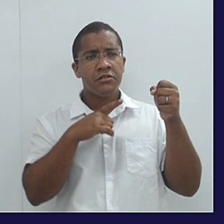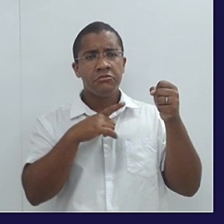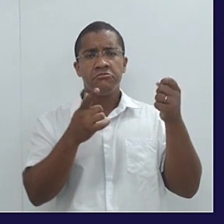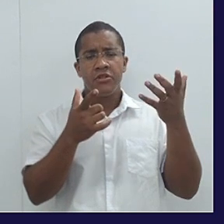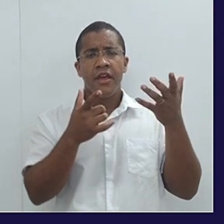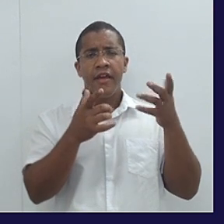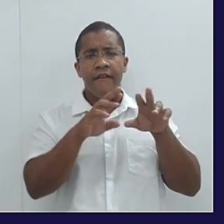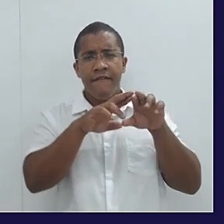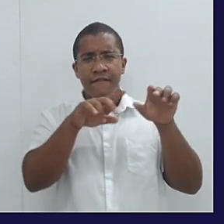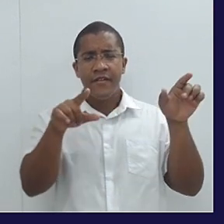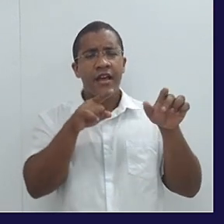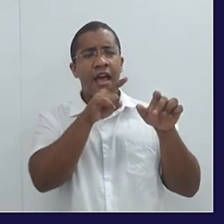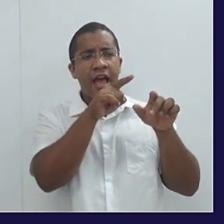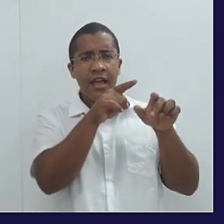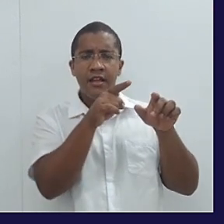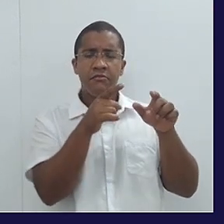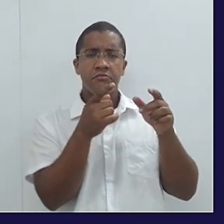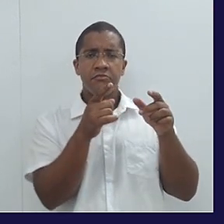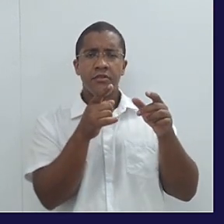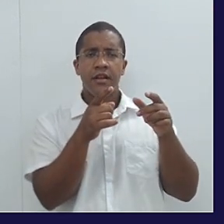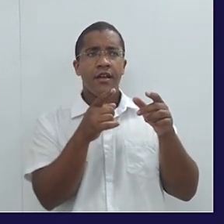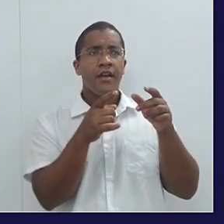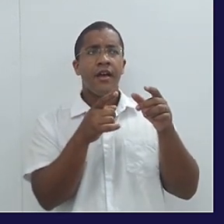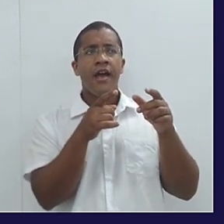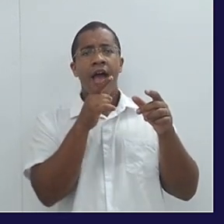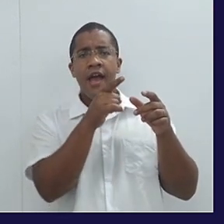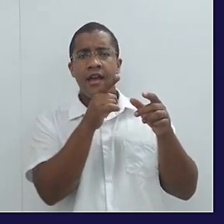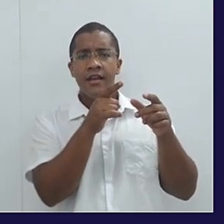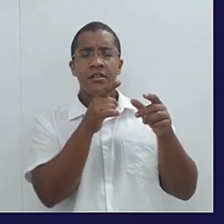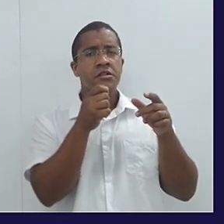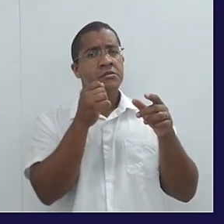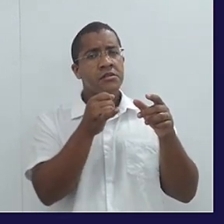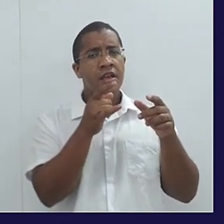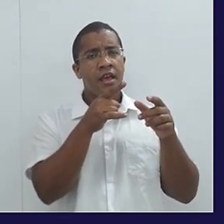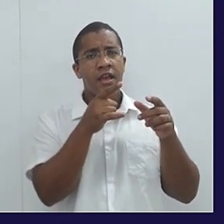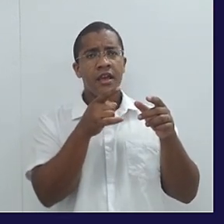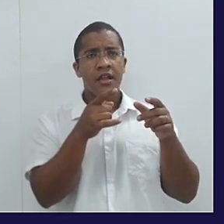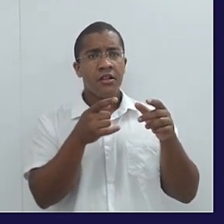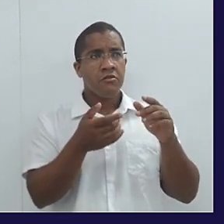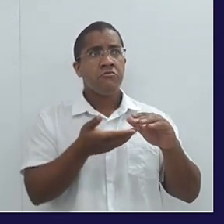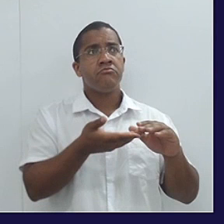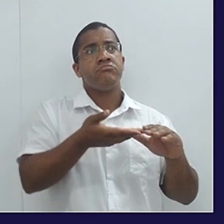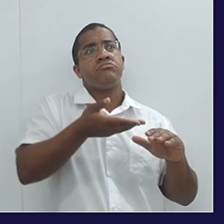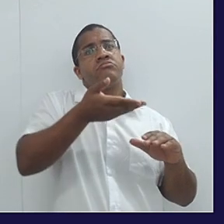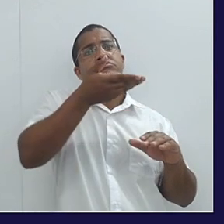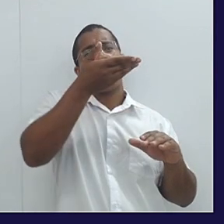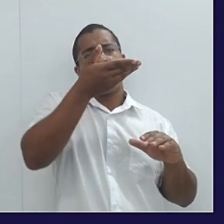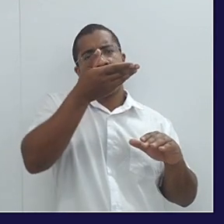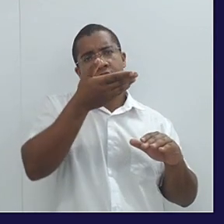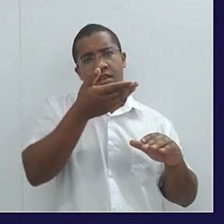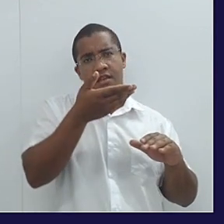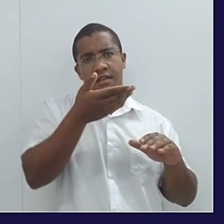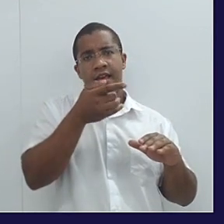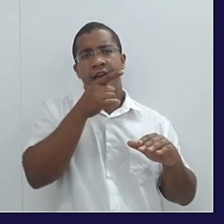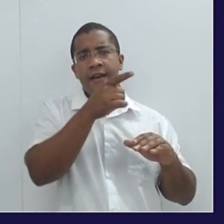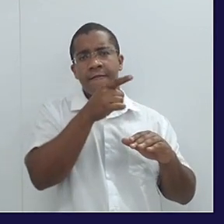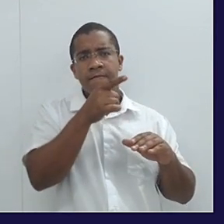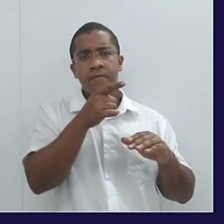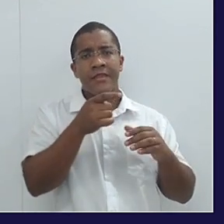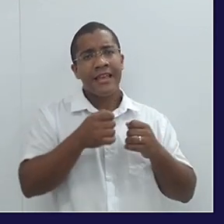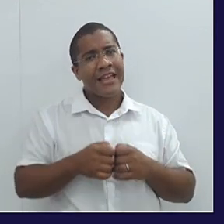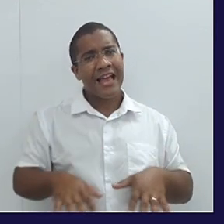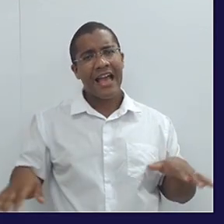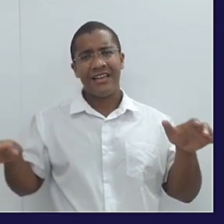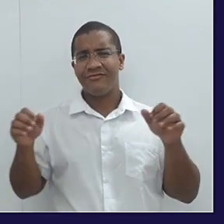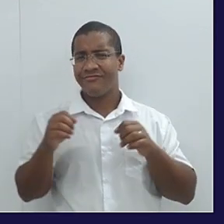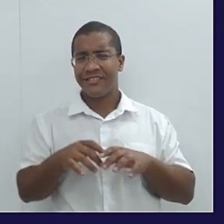e freezers, né? Eles são aparelhos que, mesmo sem possuir uma potência aí muito elevada, eles respondem por